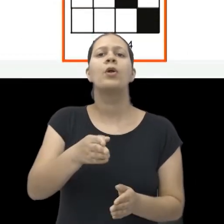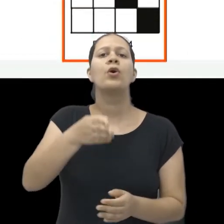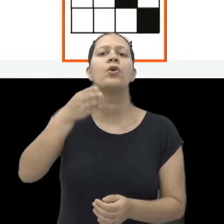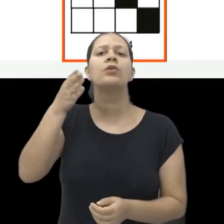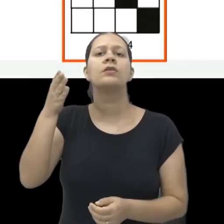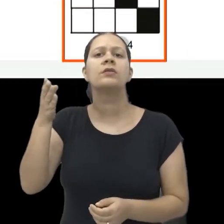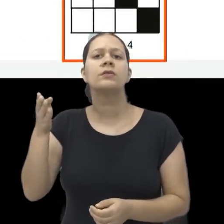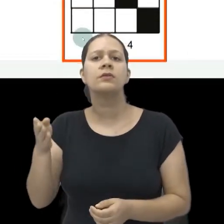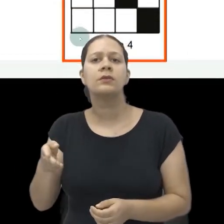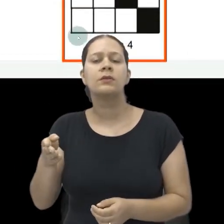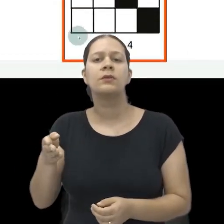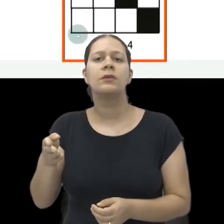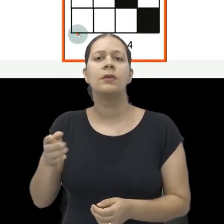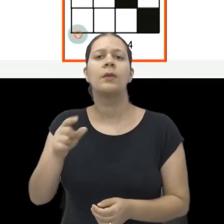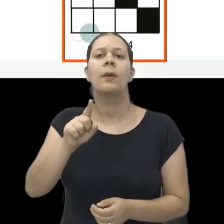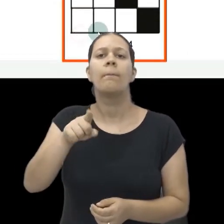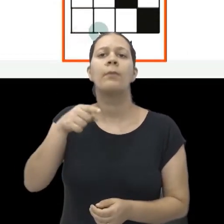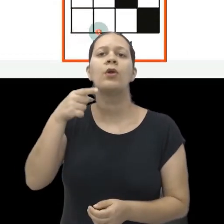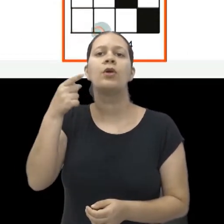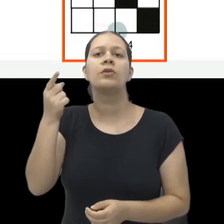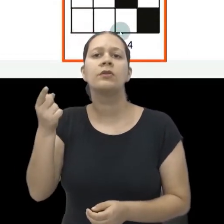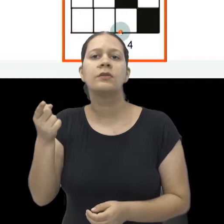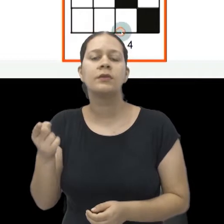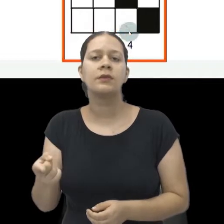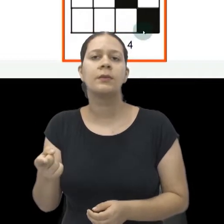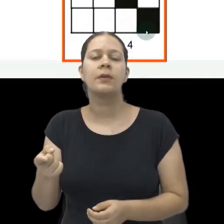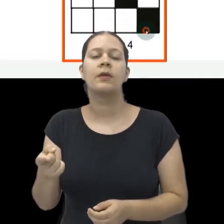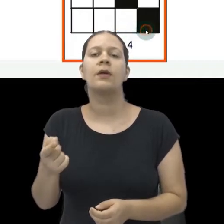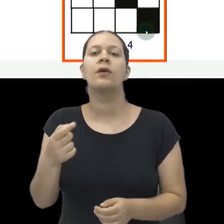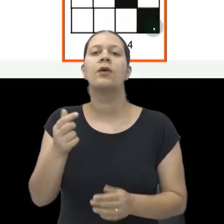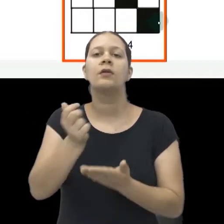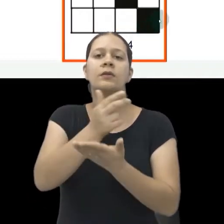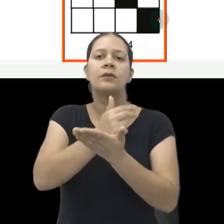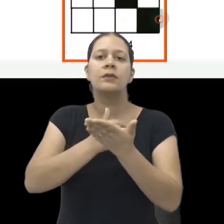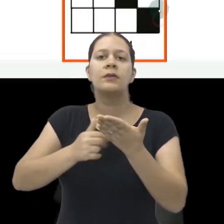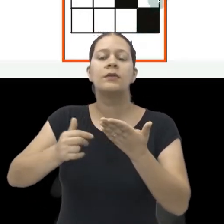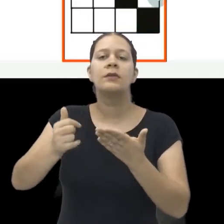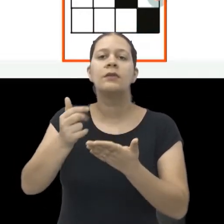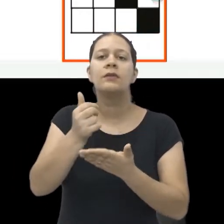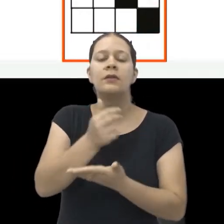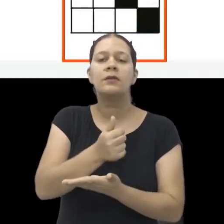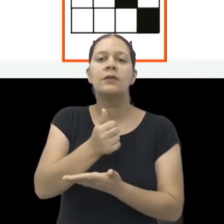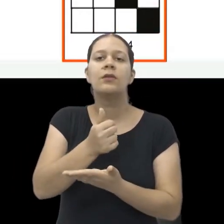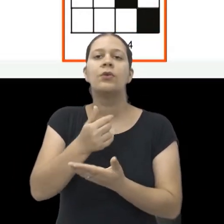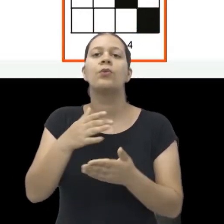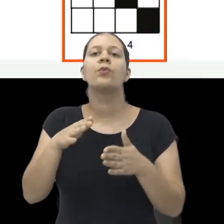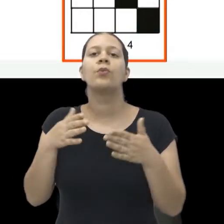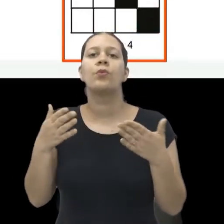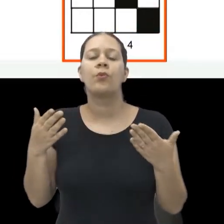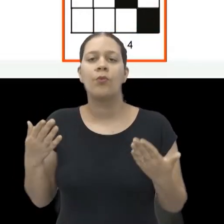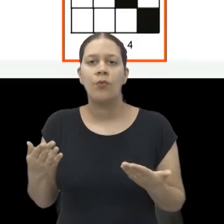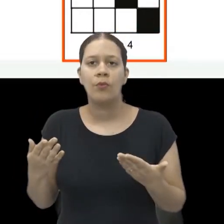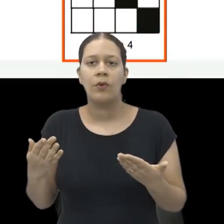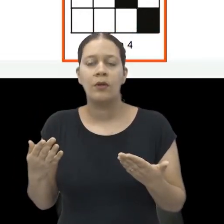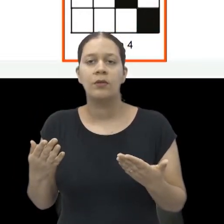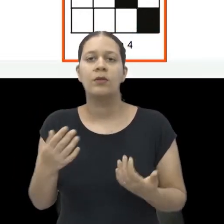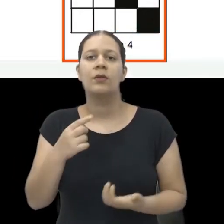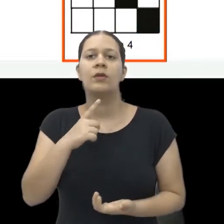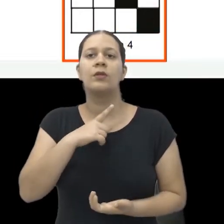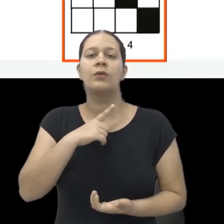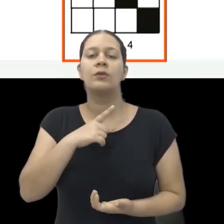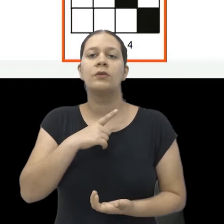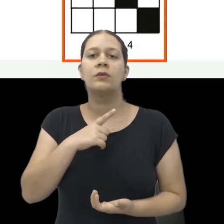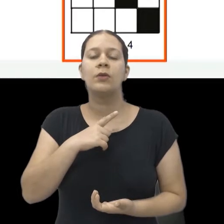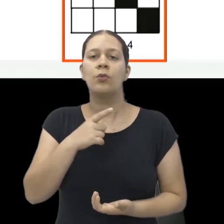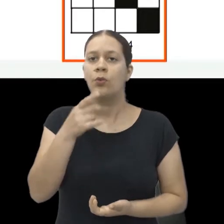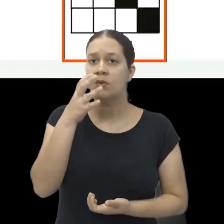4 vai ter 4 lados de base e 4 lados de altura. E